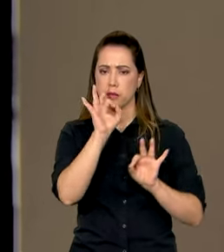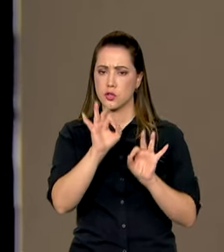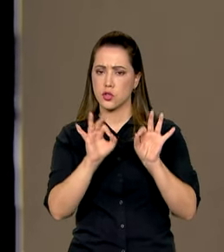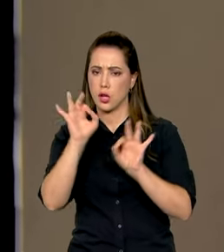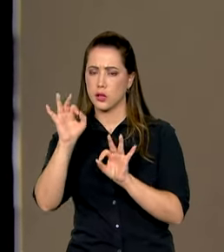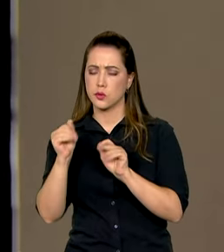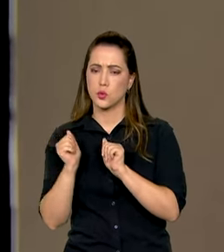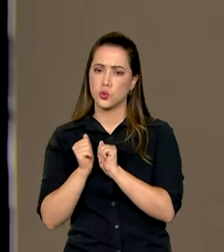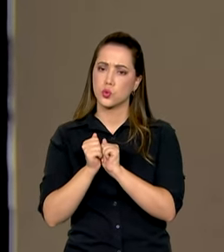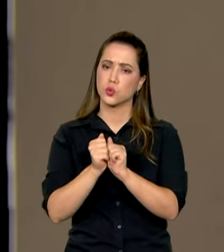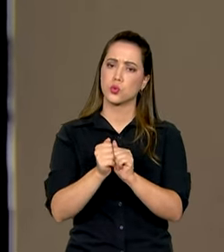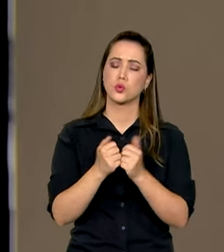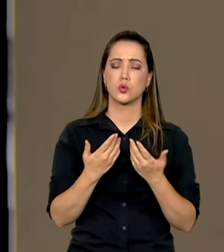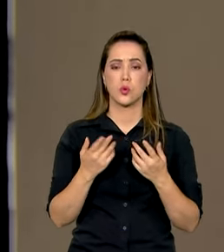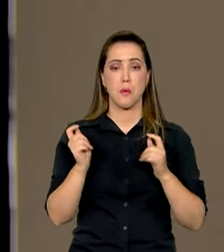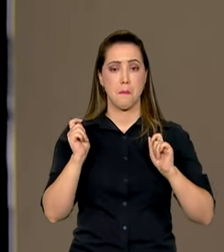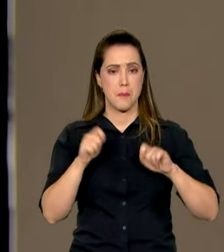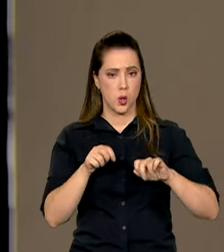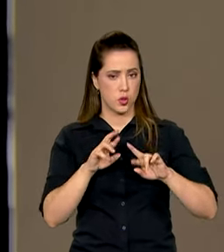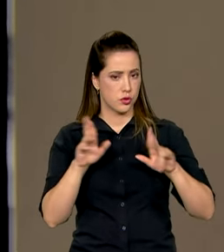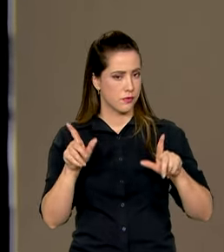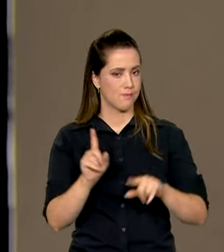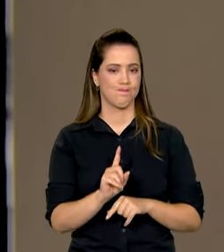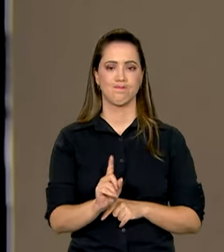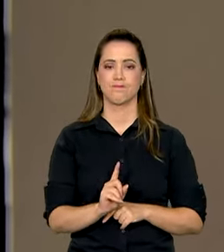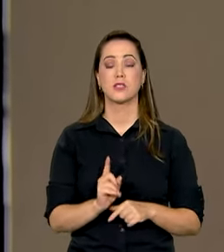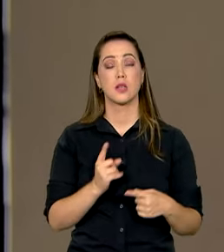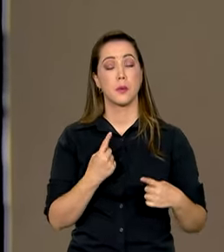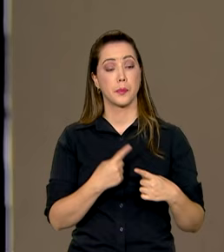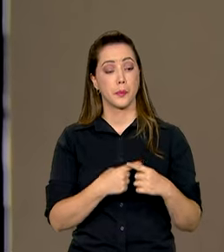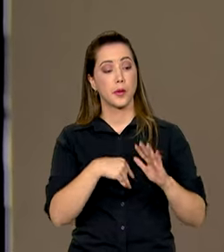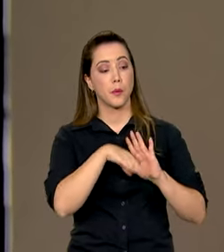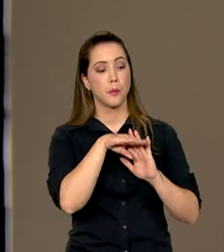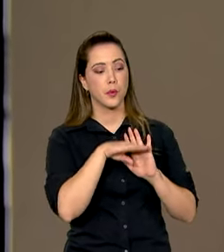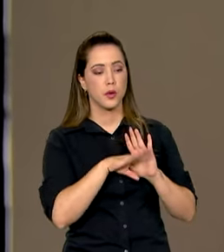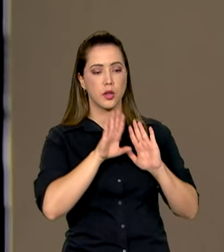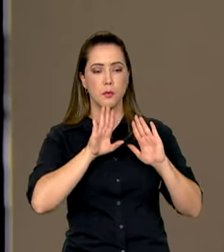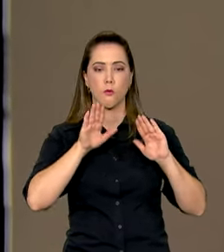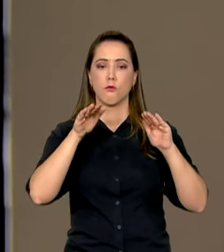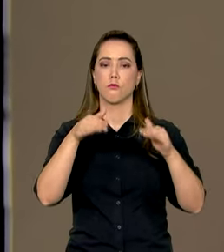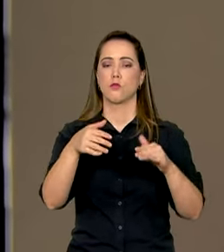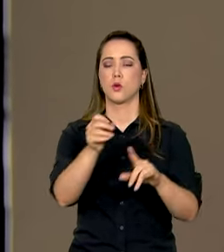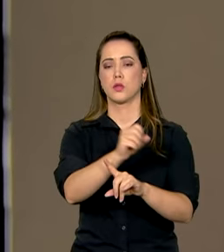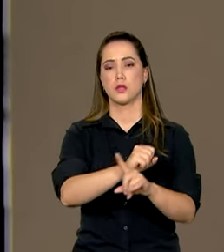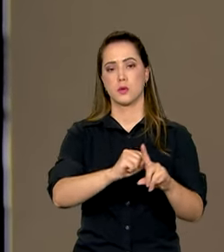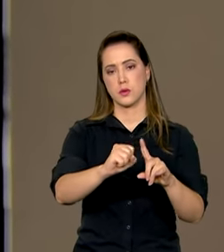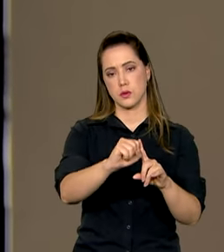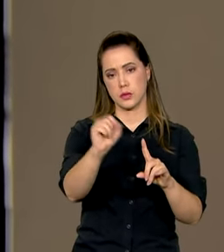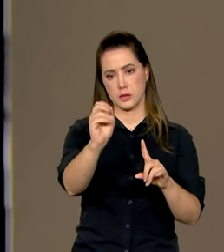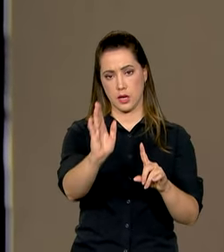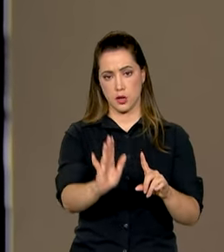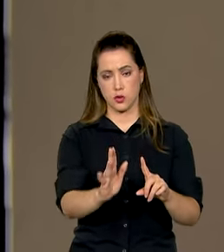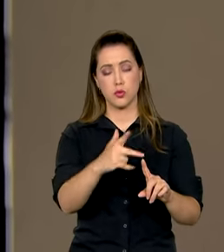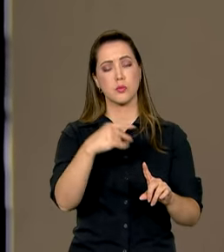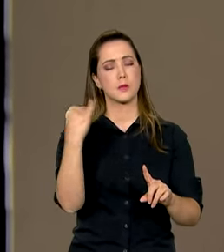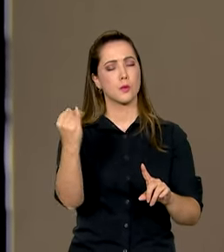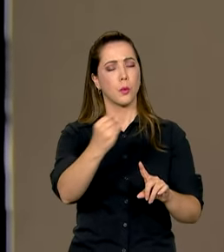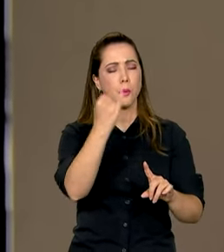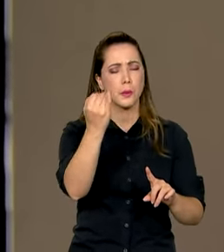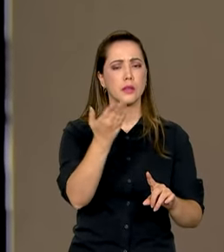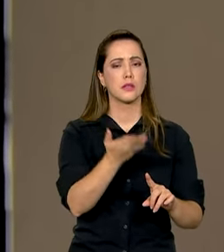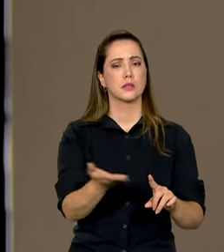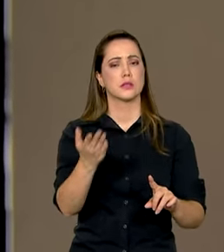mãos. E não poderia ser diferente. O programa atingirá a sociedade brasileira de maneira